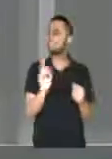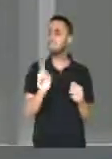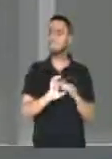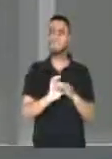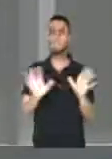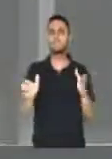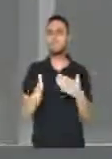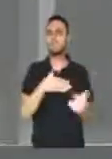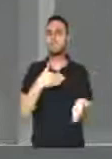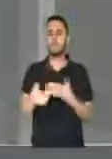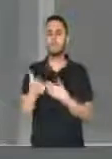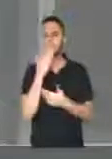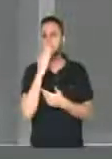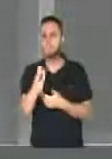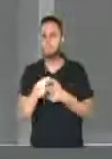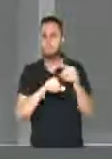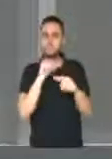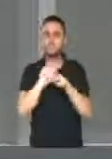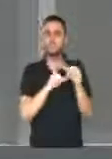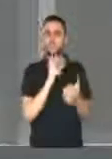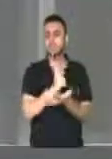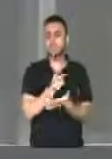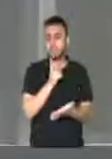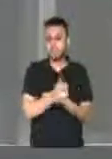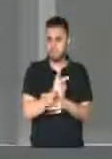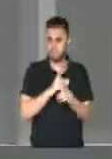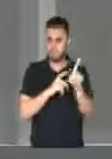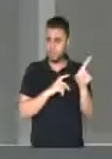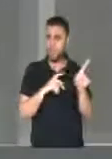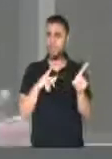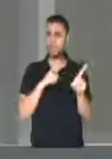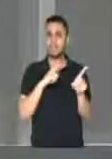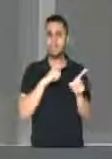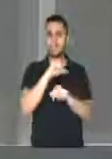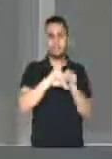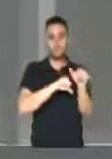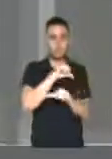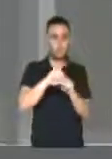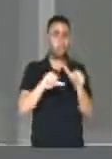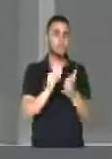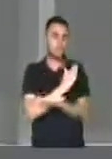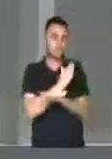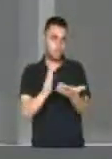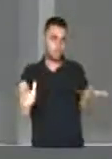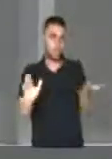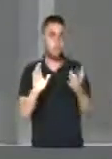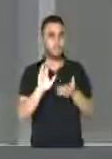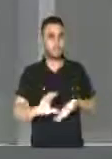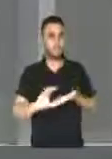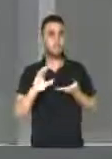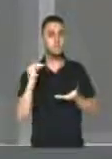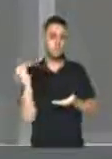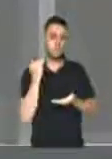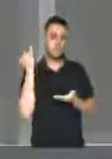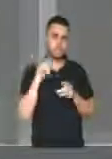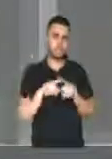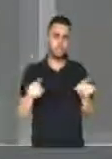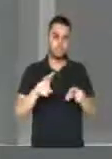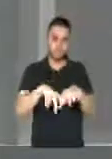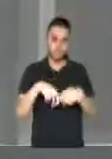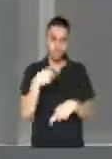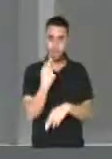alteração, ainda que ela tenha a reforma tramitada em algumas comissões importantes, e o estorvo desta